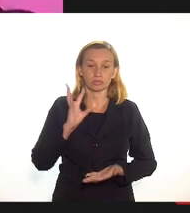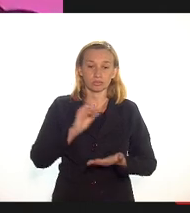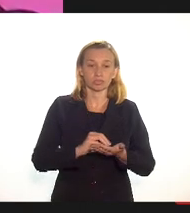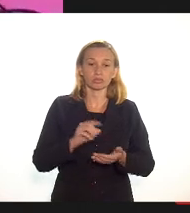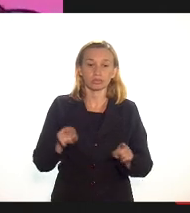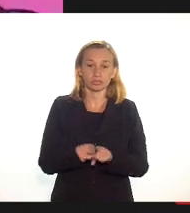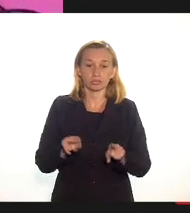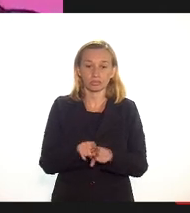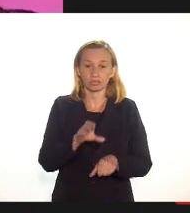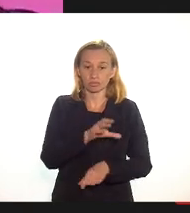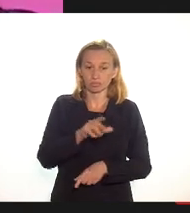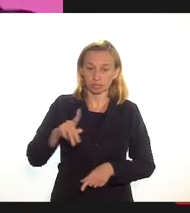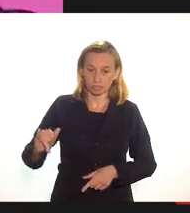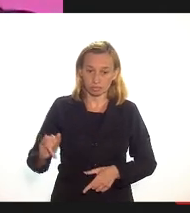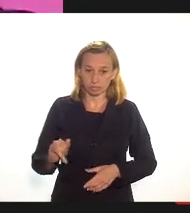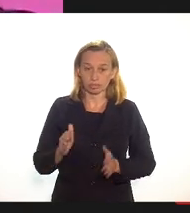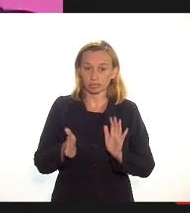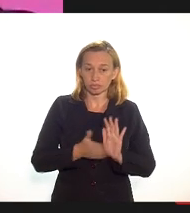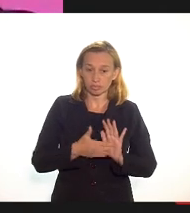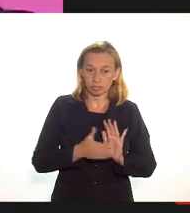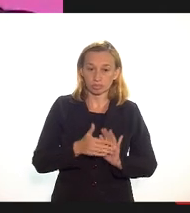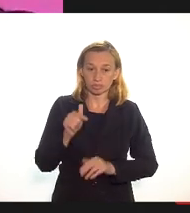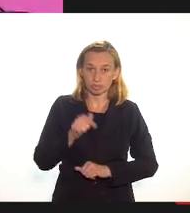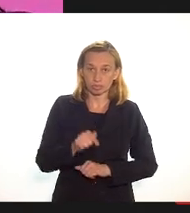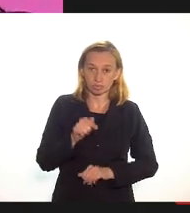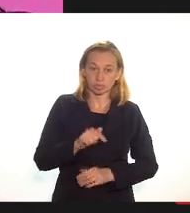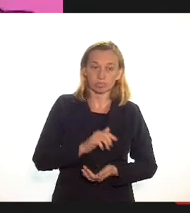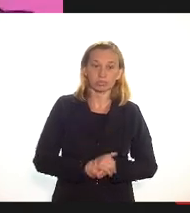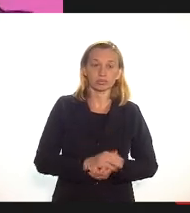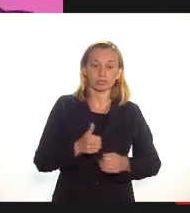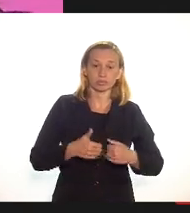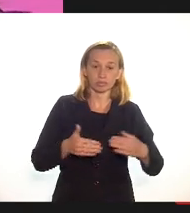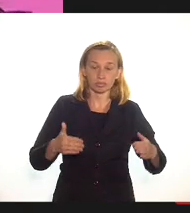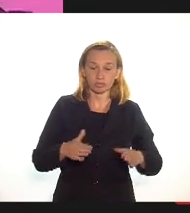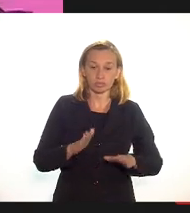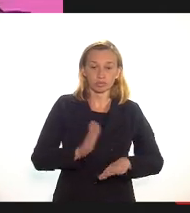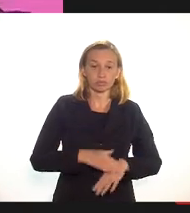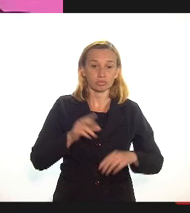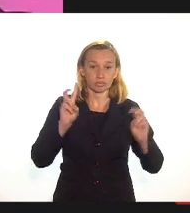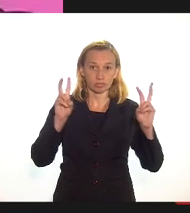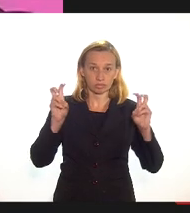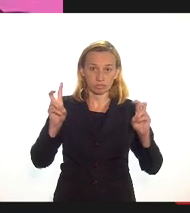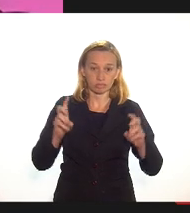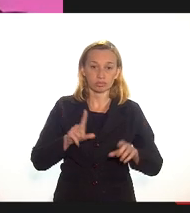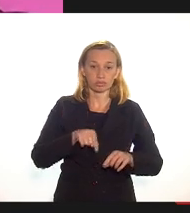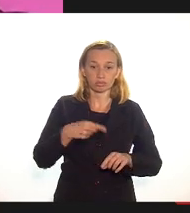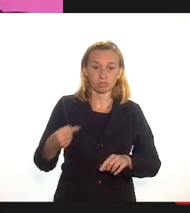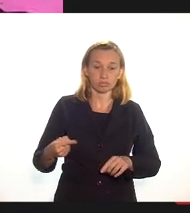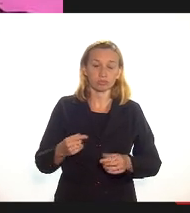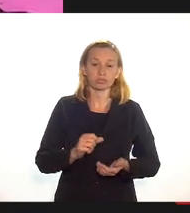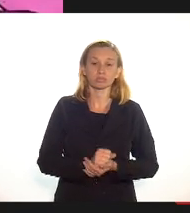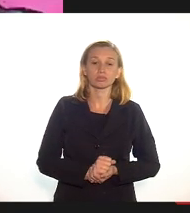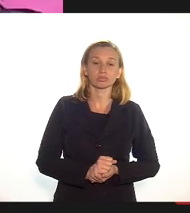CPI. Então, a gente está propondo aqui que se abra mais as questões, né, além das